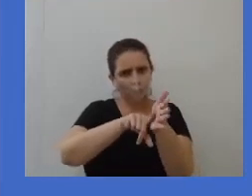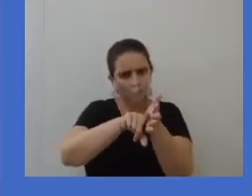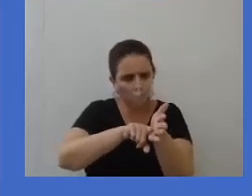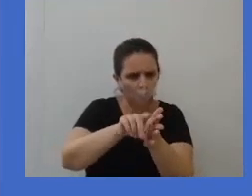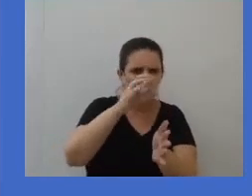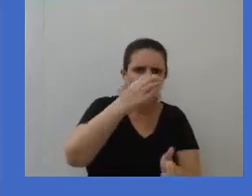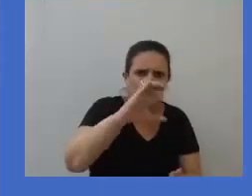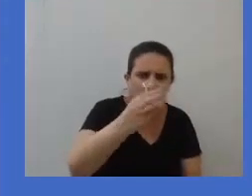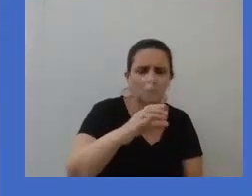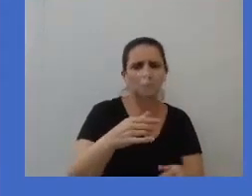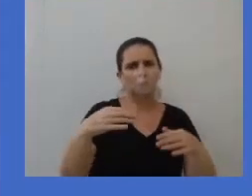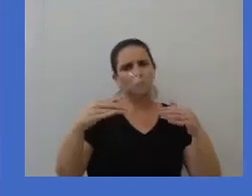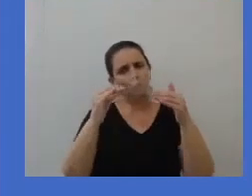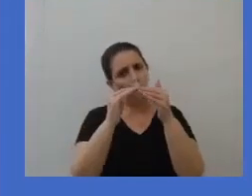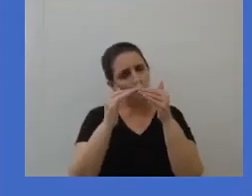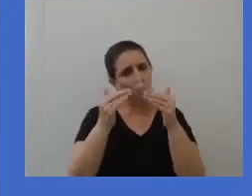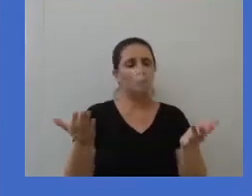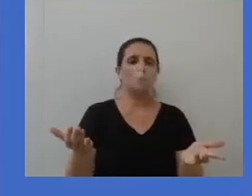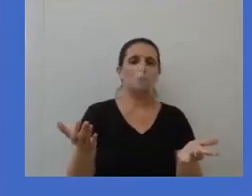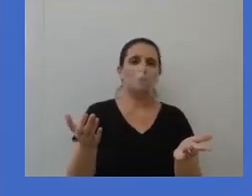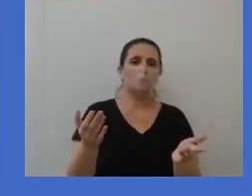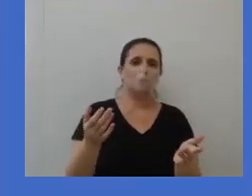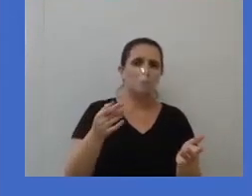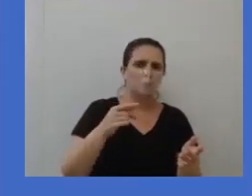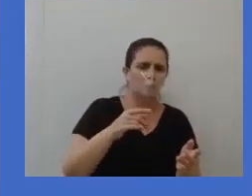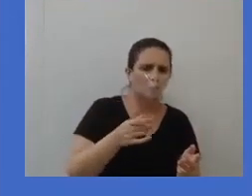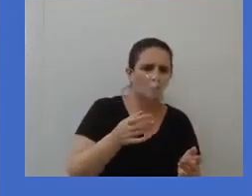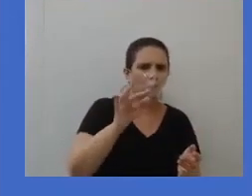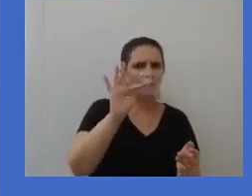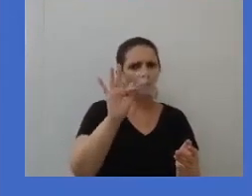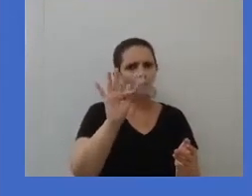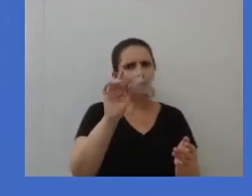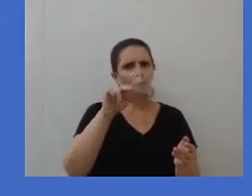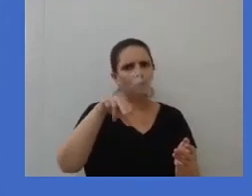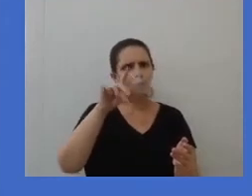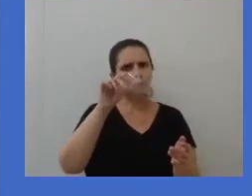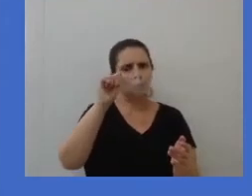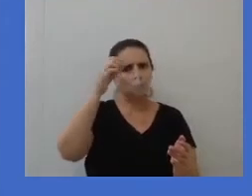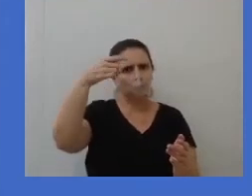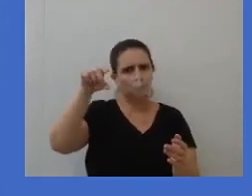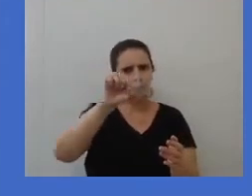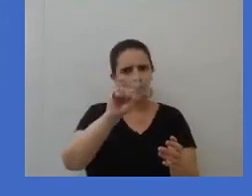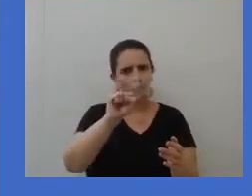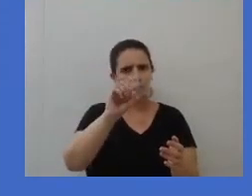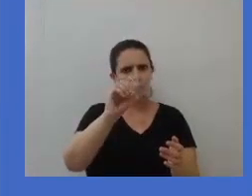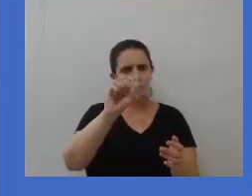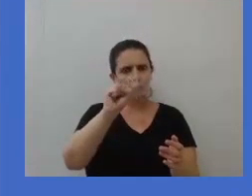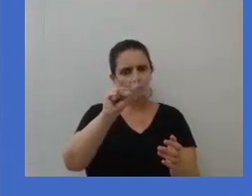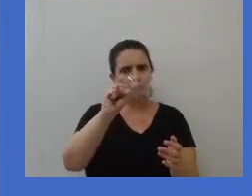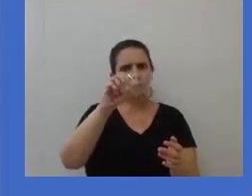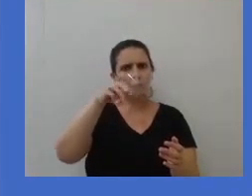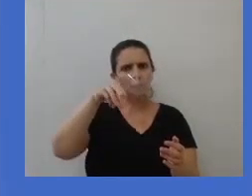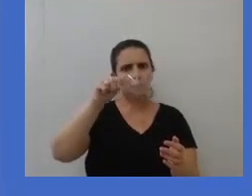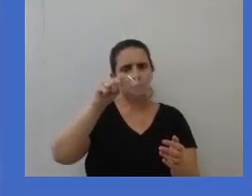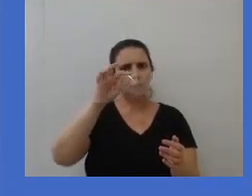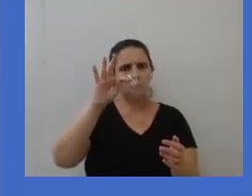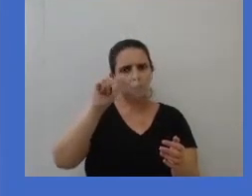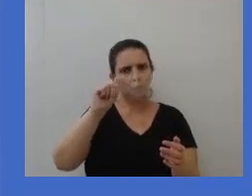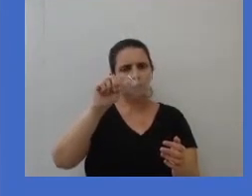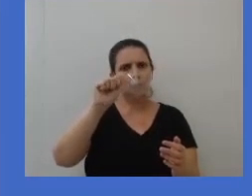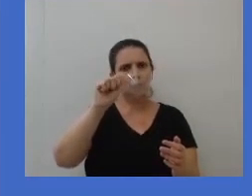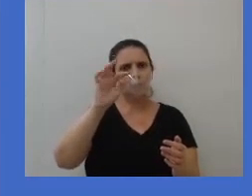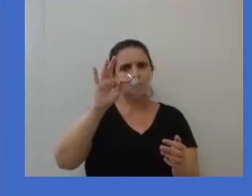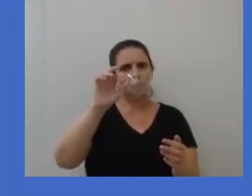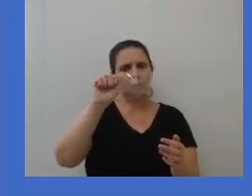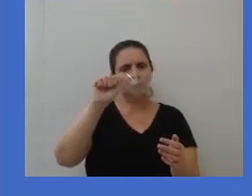cientistas, de acordo com o levantamento da Fundação SOS Mata Atlântica e do Instituto de Pesquisas